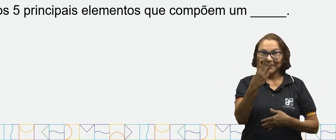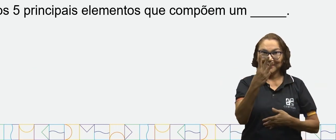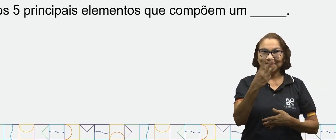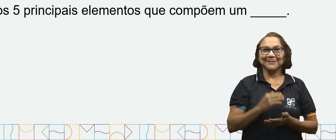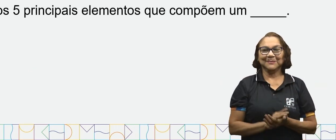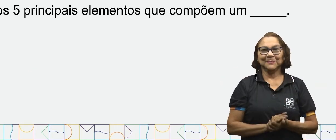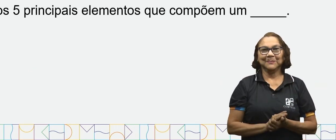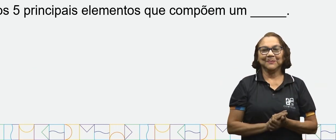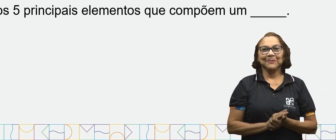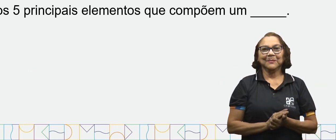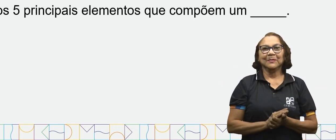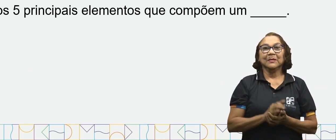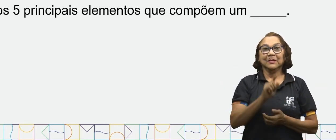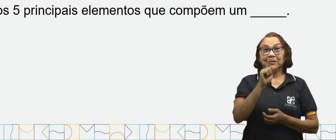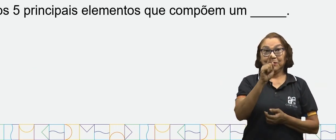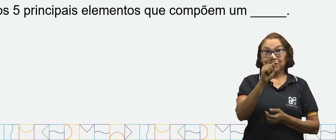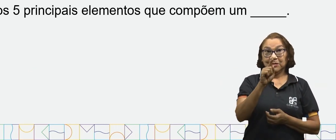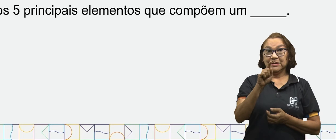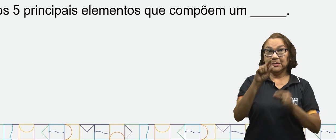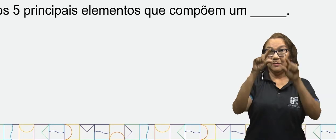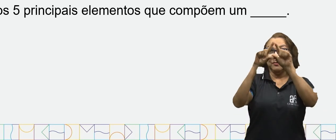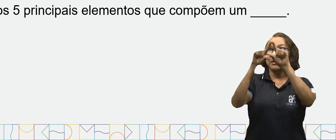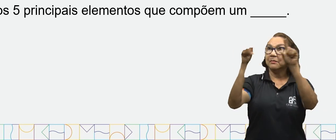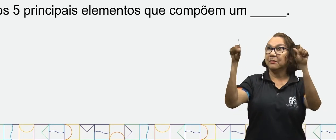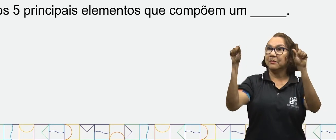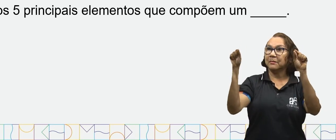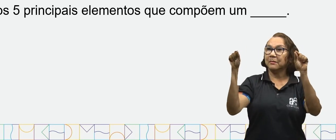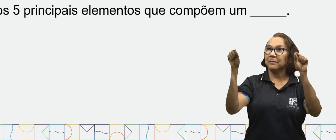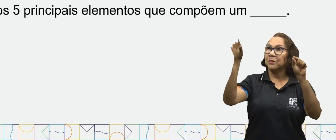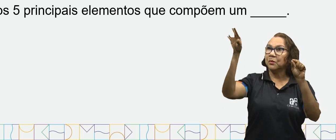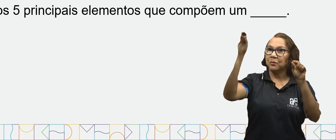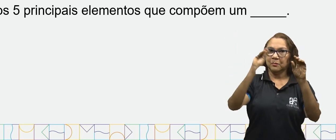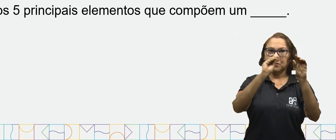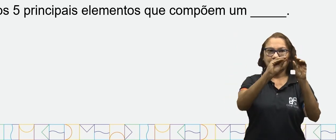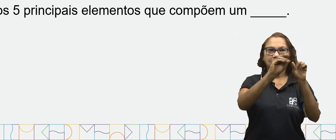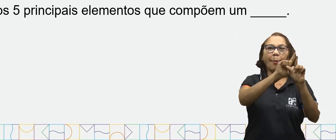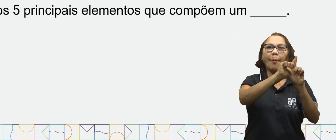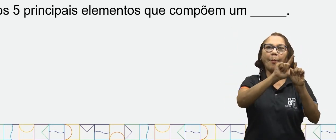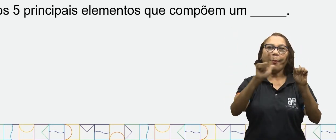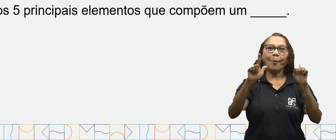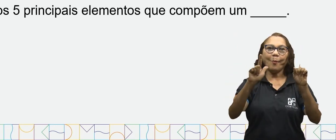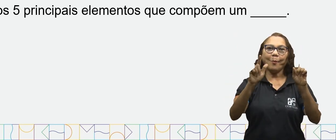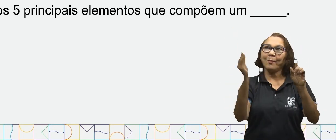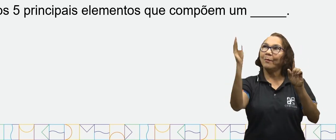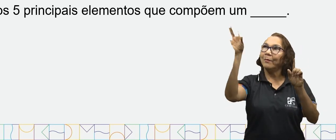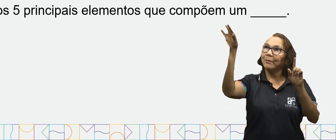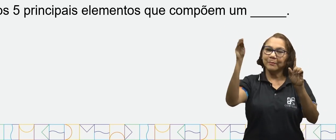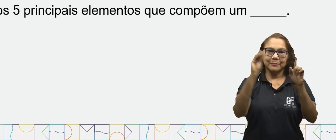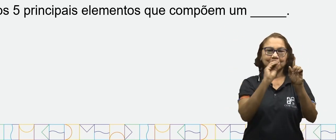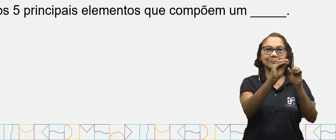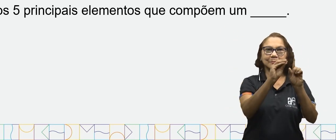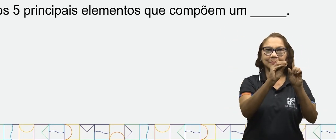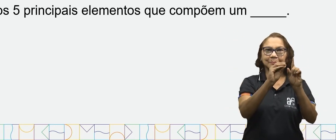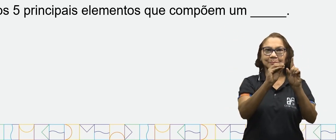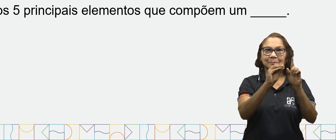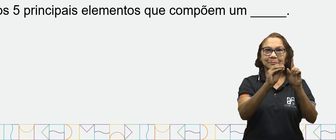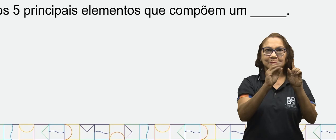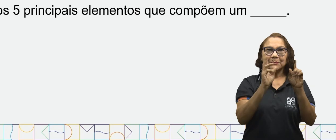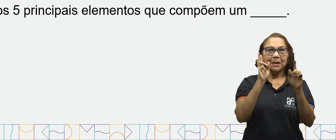Isso mesmo, letra D. Norte significa a sigla N e Sul significa a sigla